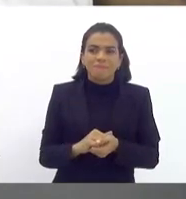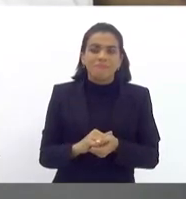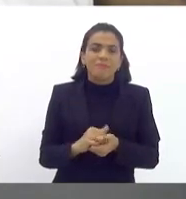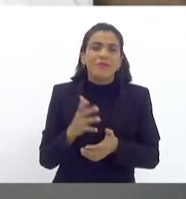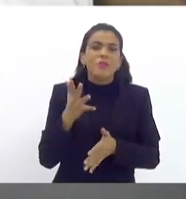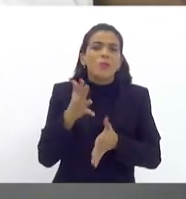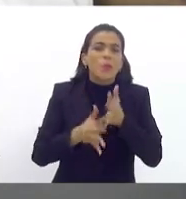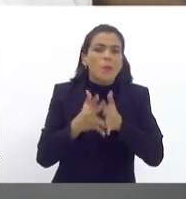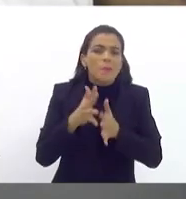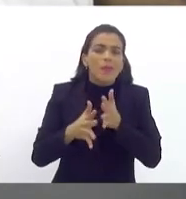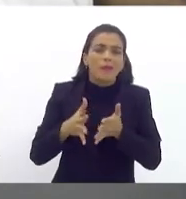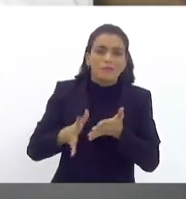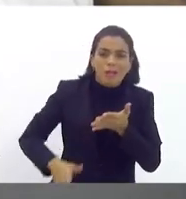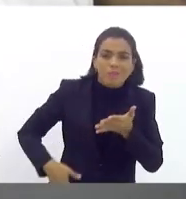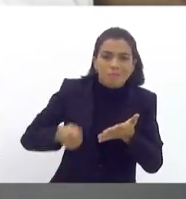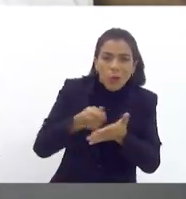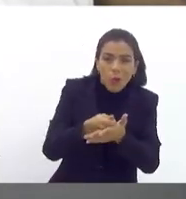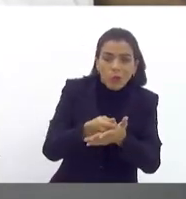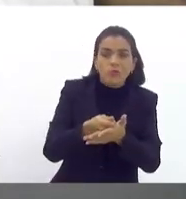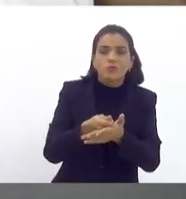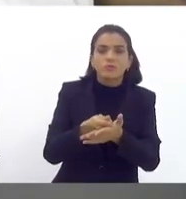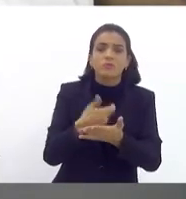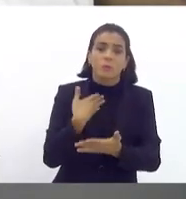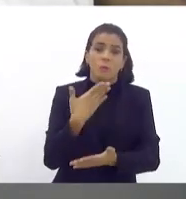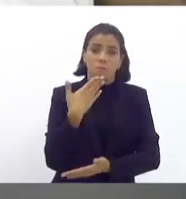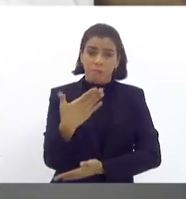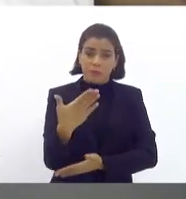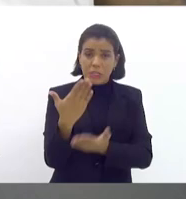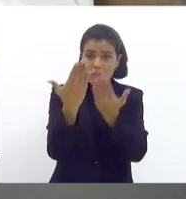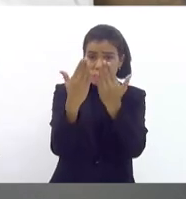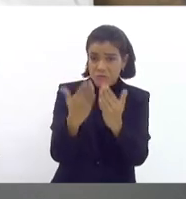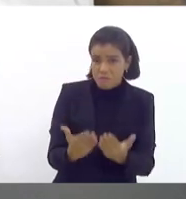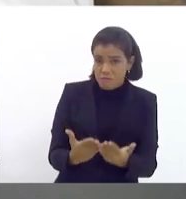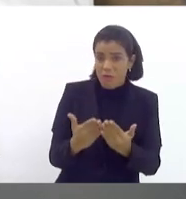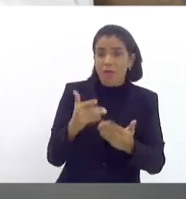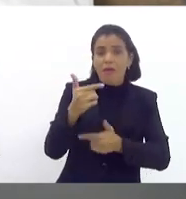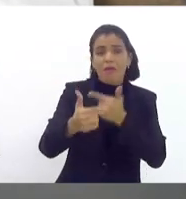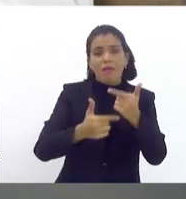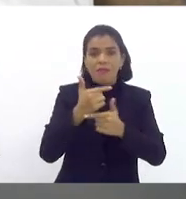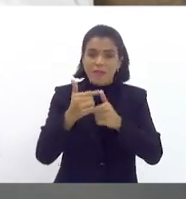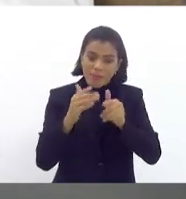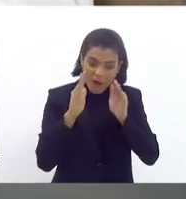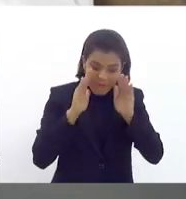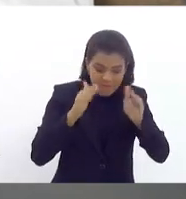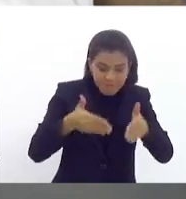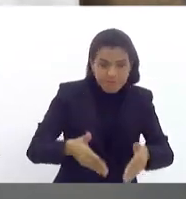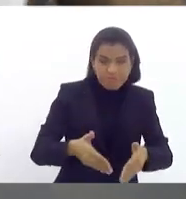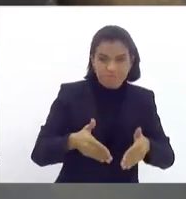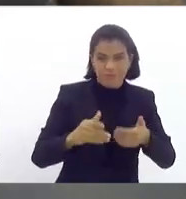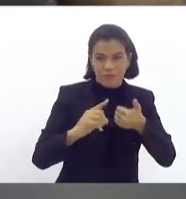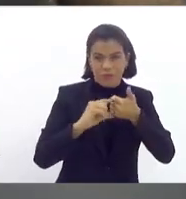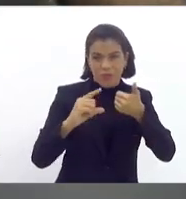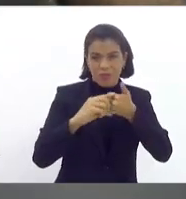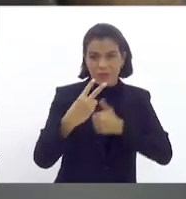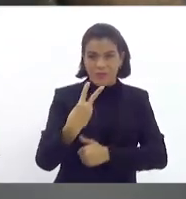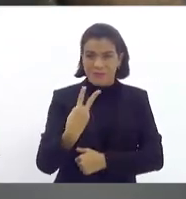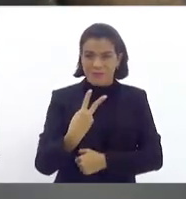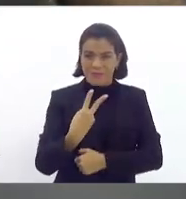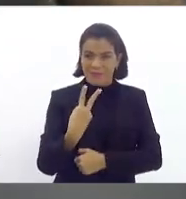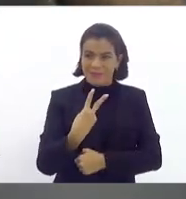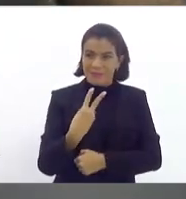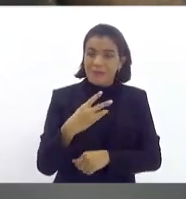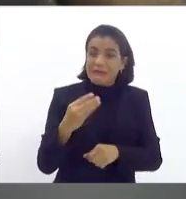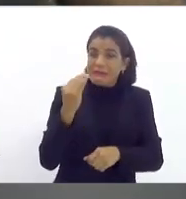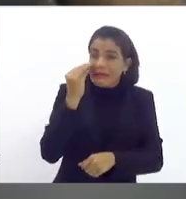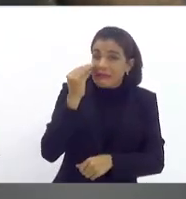implicasse em custos, por exemplo. Então, o meu pedido de vista seria trabalhar em cima dessa emenda supressiva do artigo 2º, mas